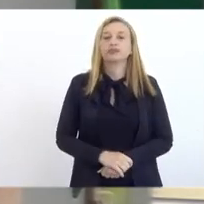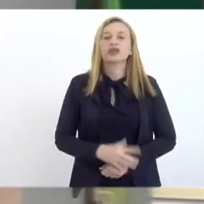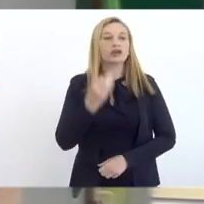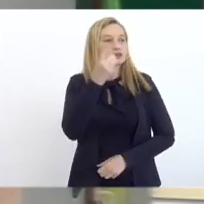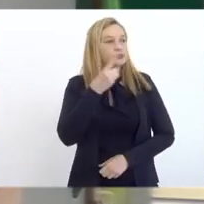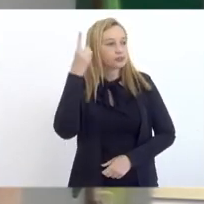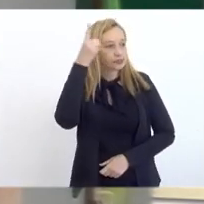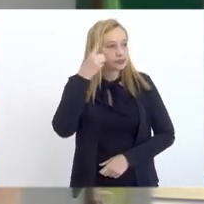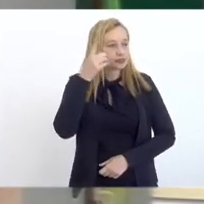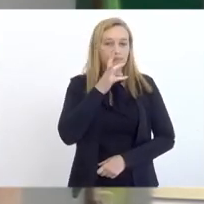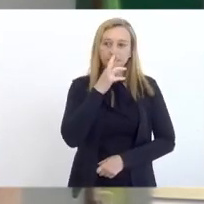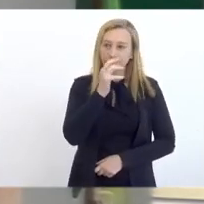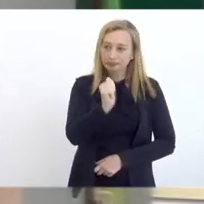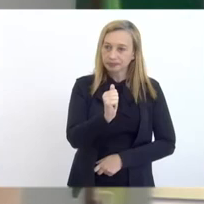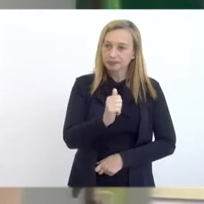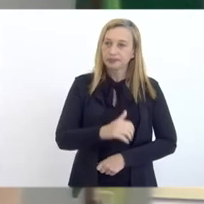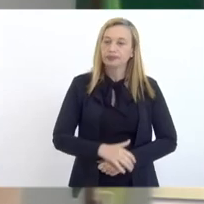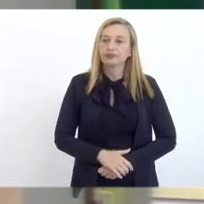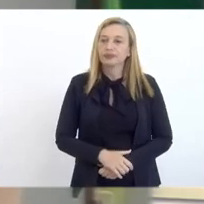Deputado Rodrigo Amorim